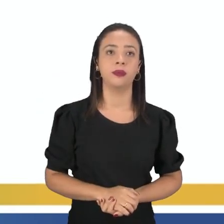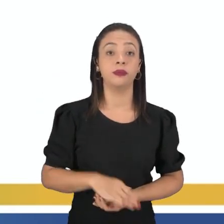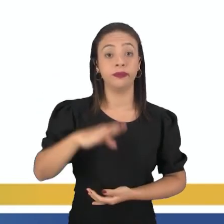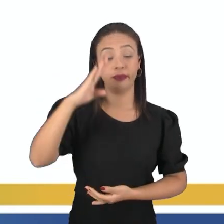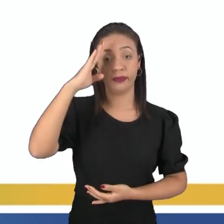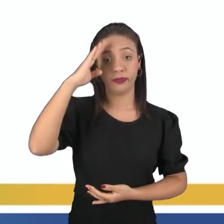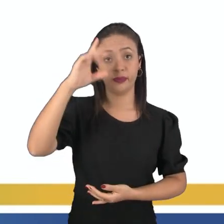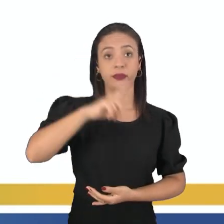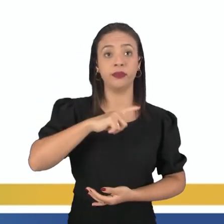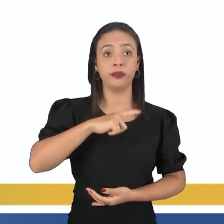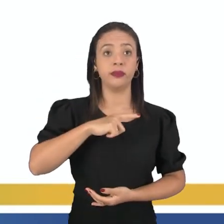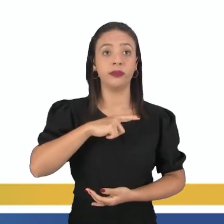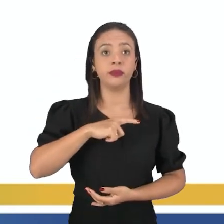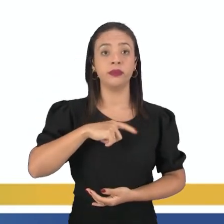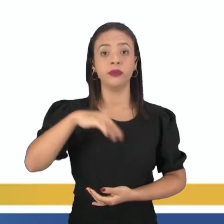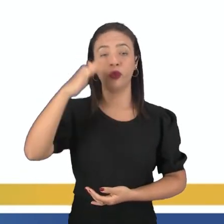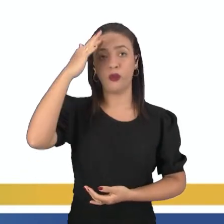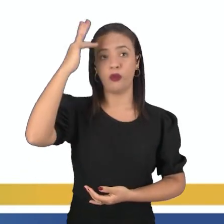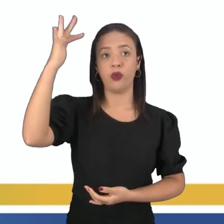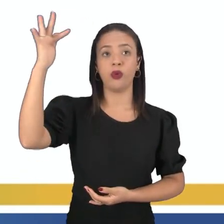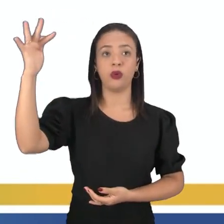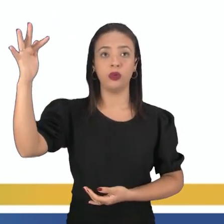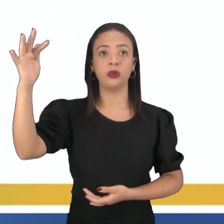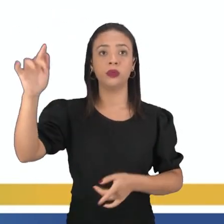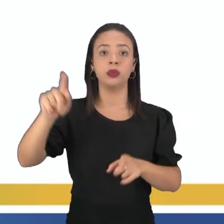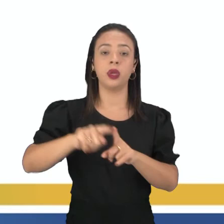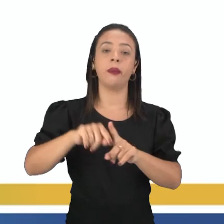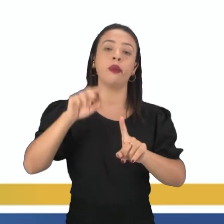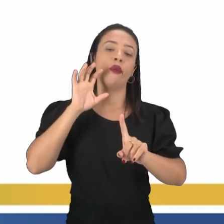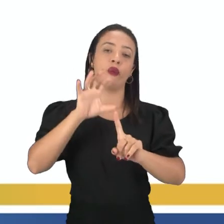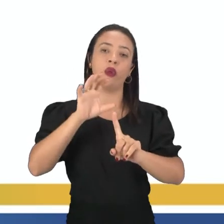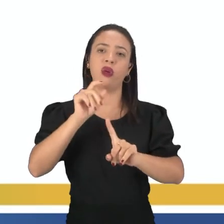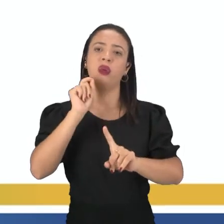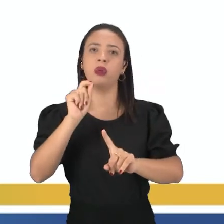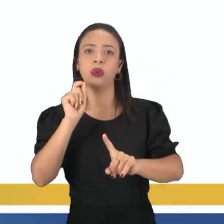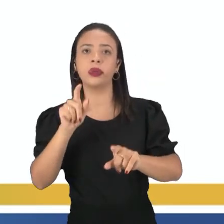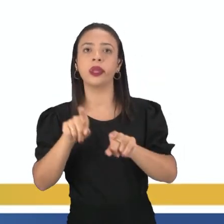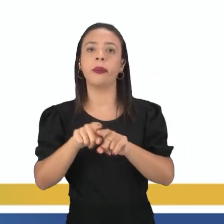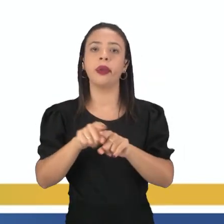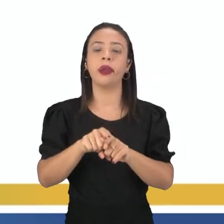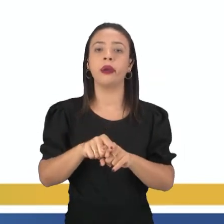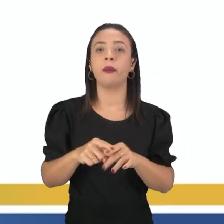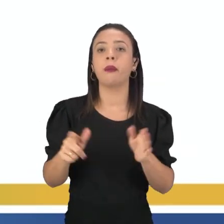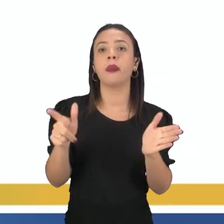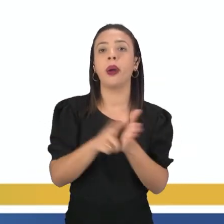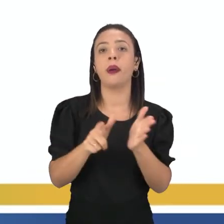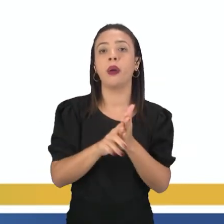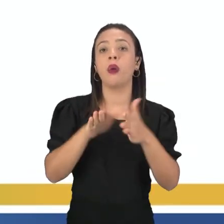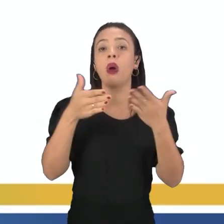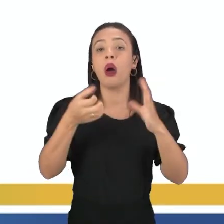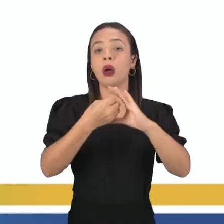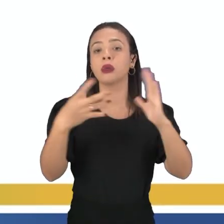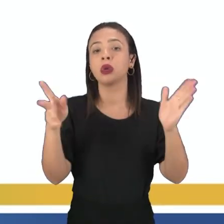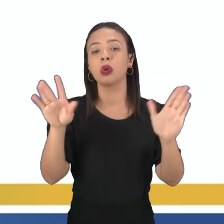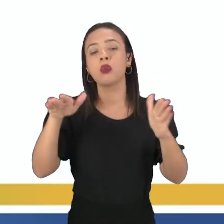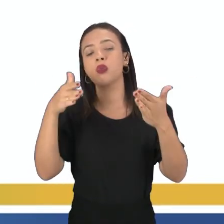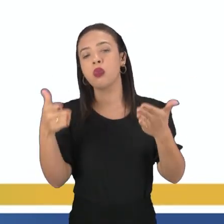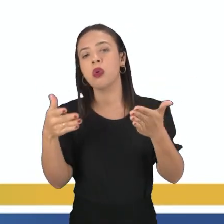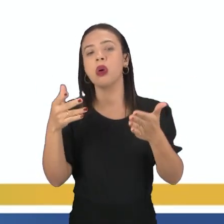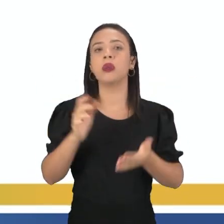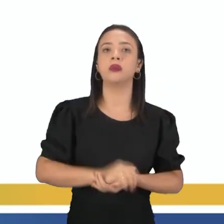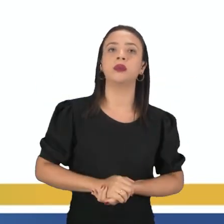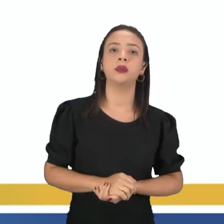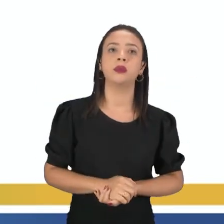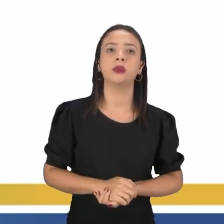filósofos, Voltaire, Rousseau, Montesquieu, aquilo que influenciou, qual era o caráter, o que defendia, então aí está um pouco desse